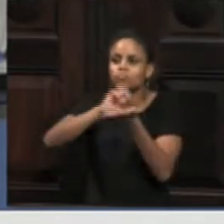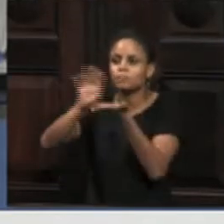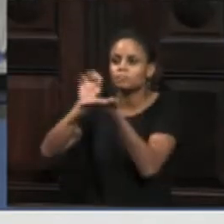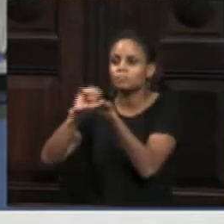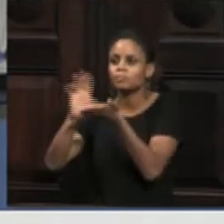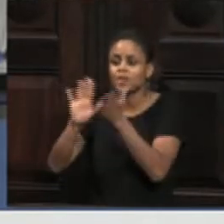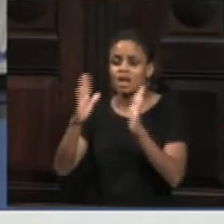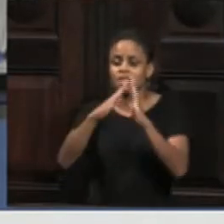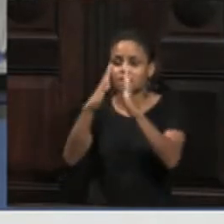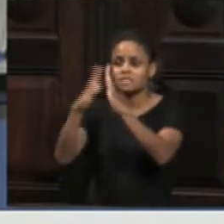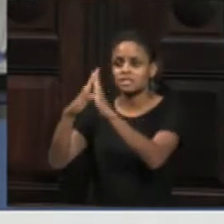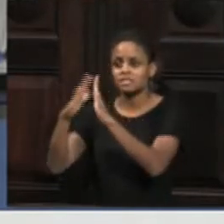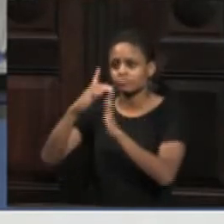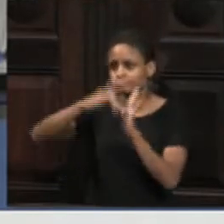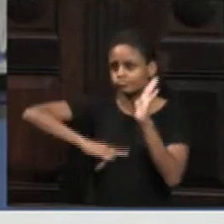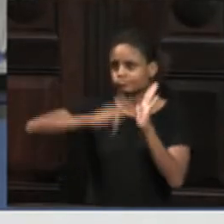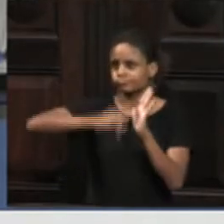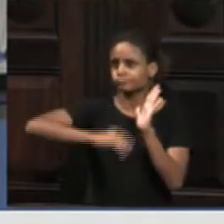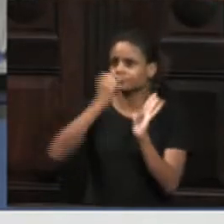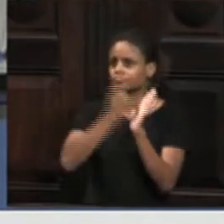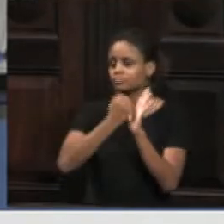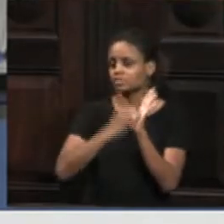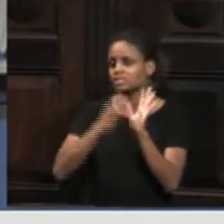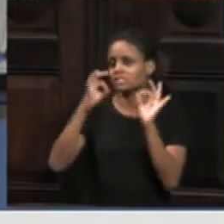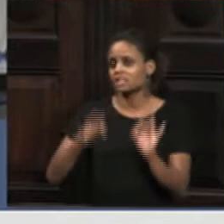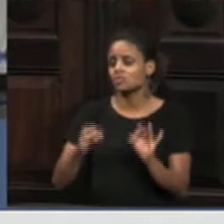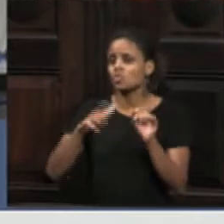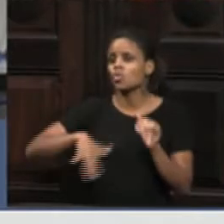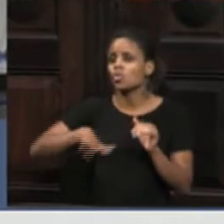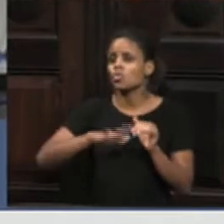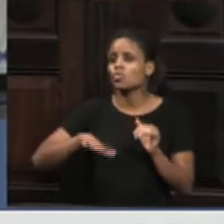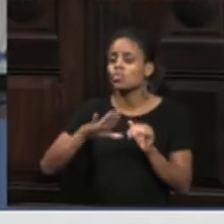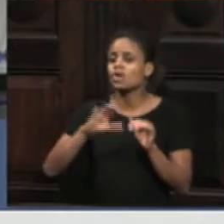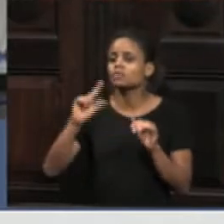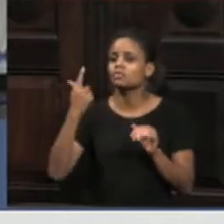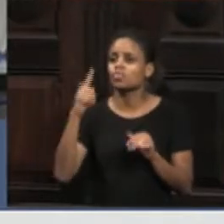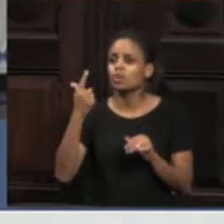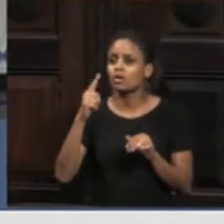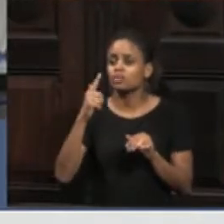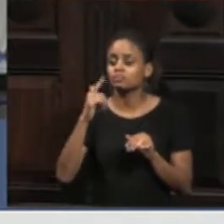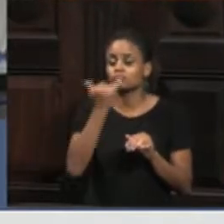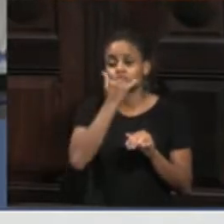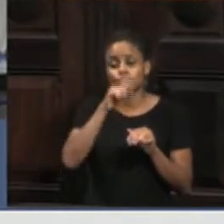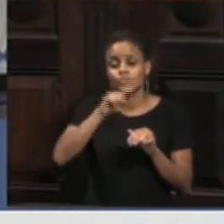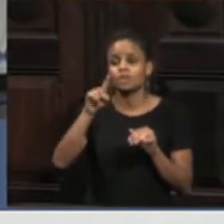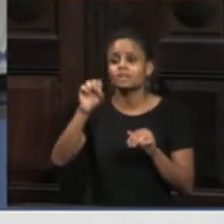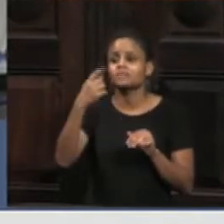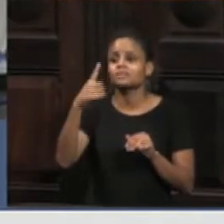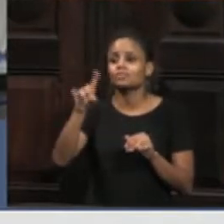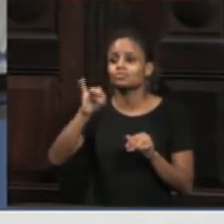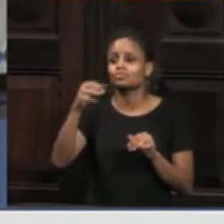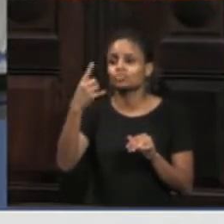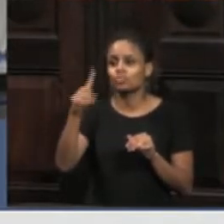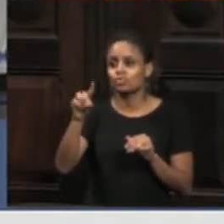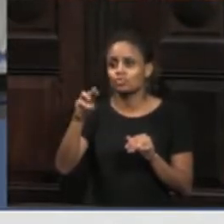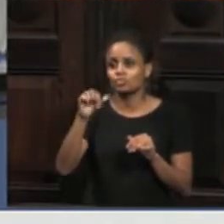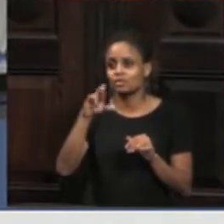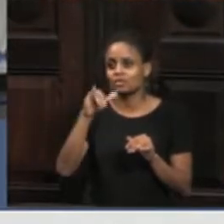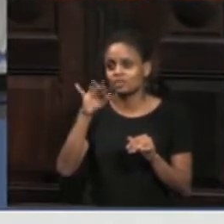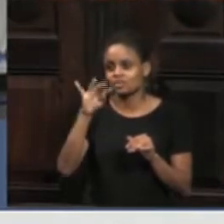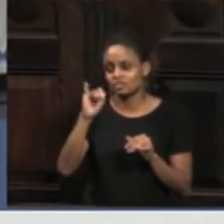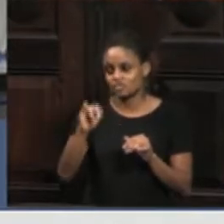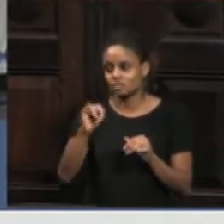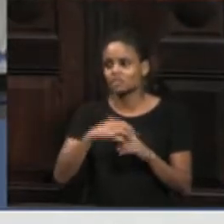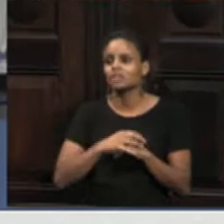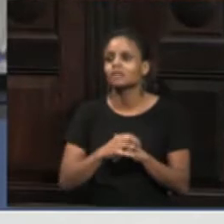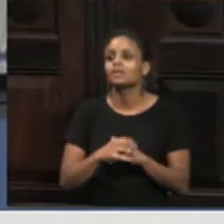na comunidade denominada Morro do Embaixador, Caixa d'Água e Guarani, no município de São João de Meriti. Parecer da Comissão de Indicação Legislativa